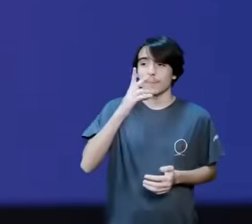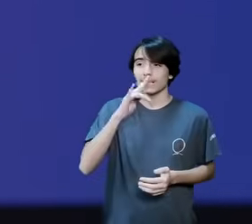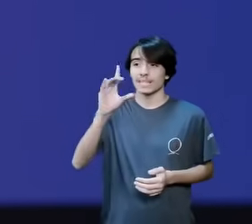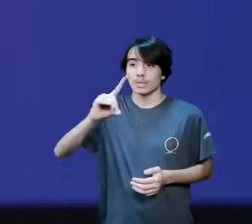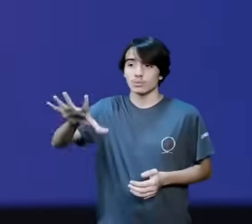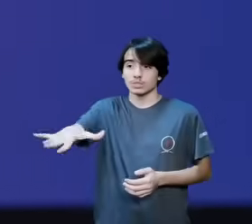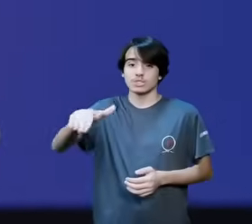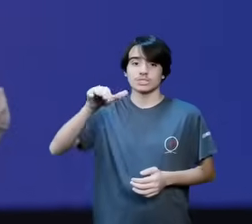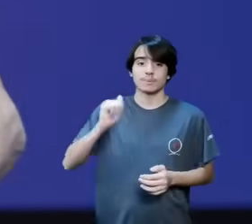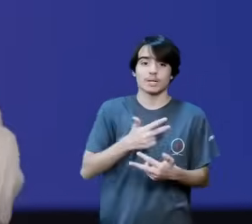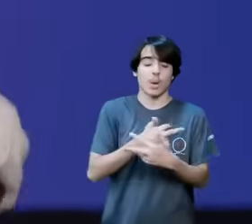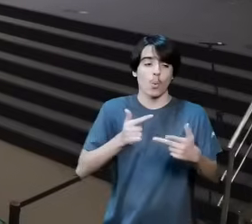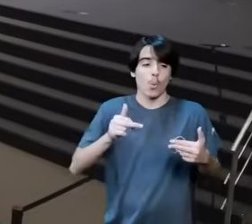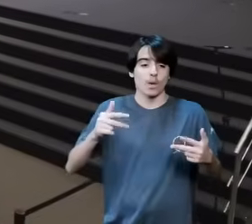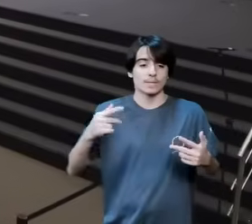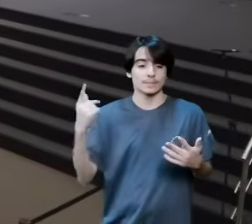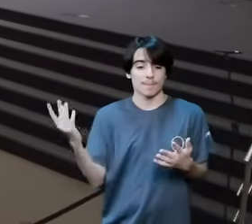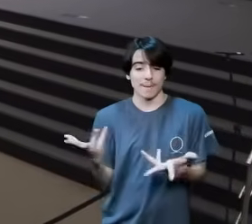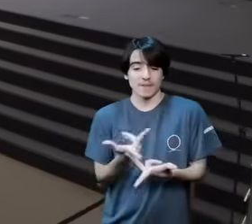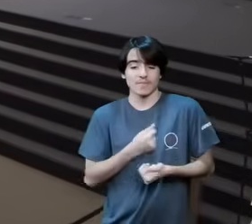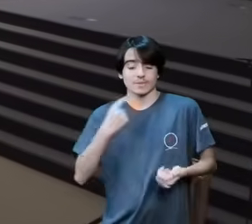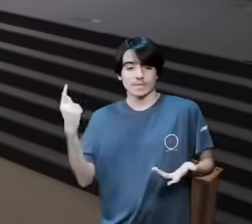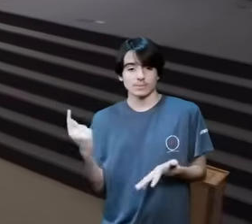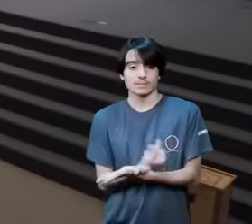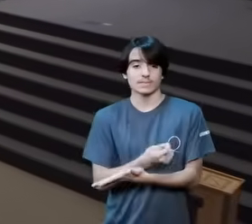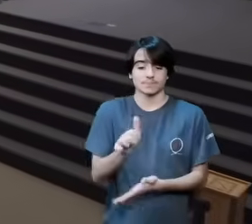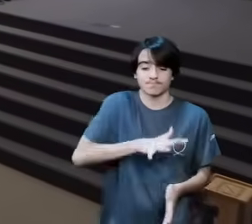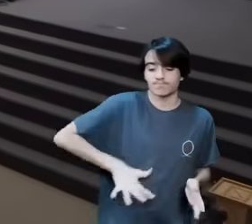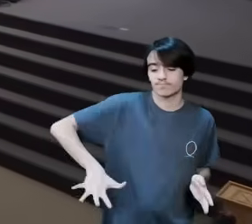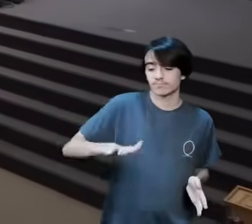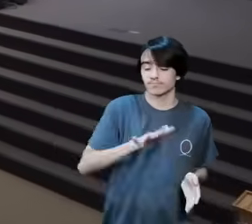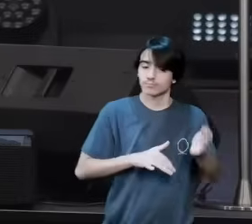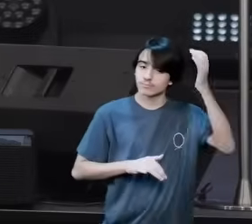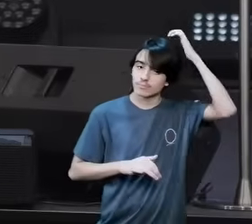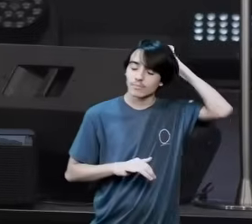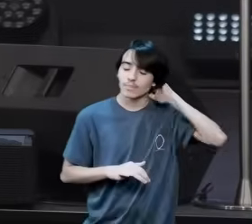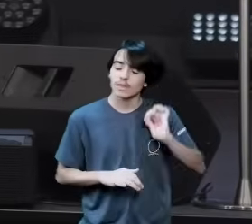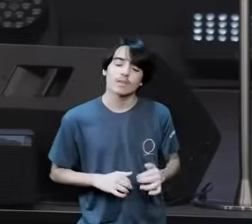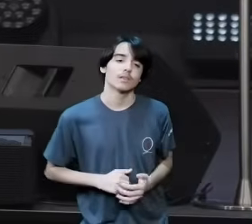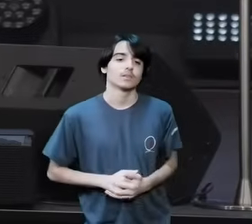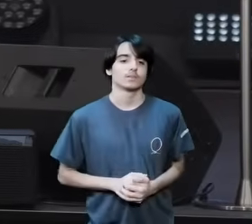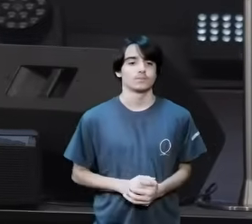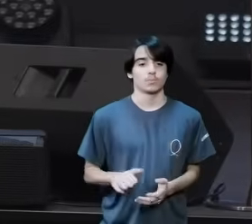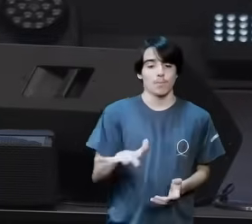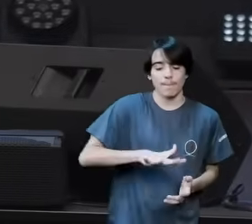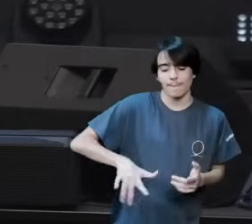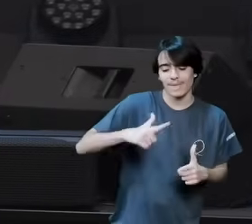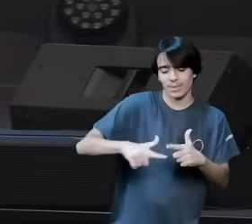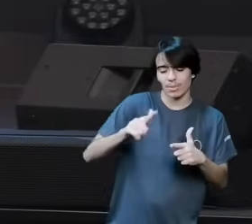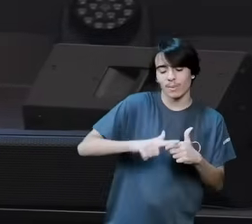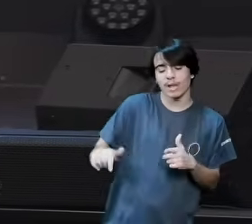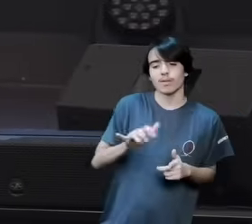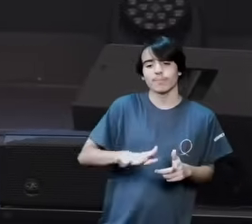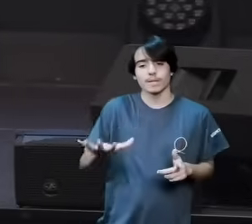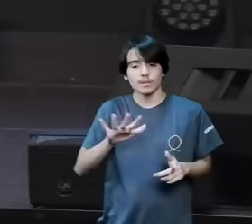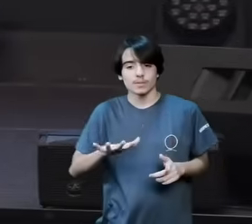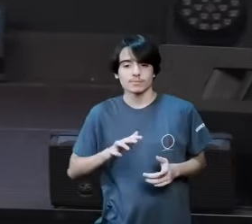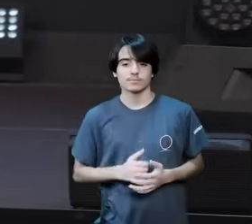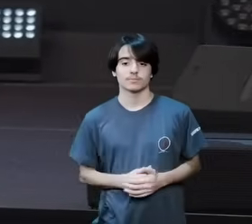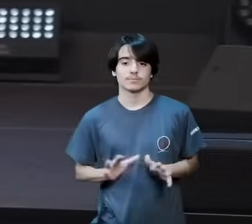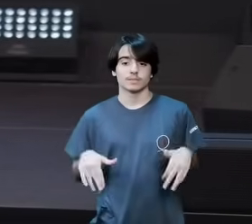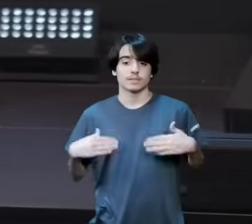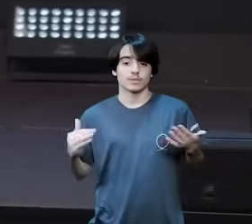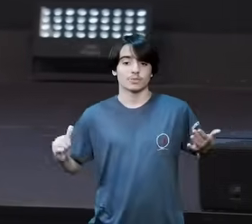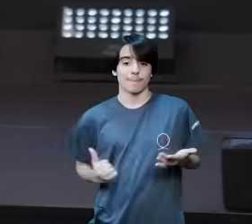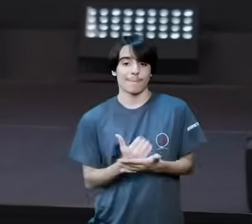que processos extraordinários aconteçam no meio da tribulação, no meio do processo. Tanto é que os